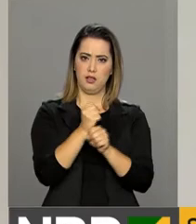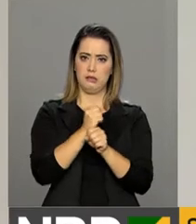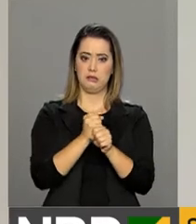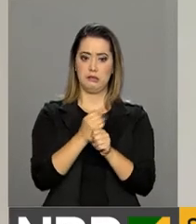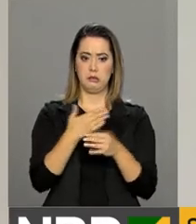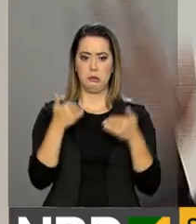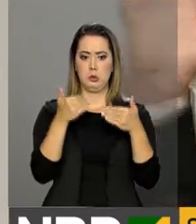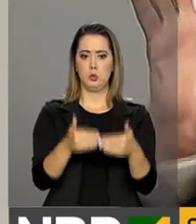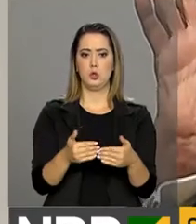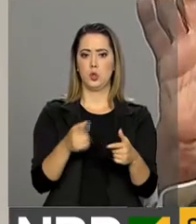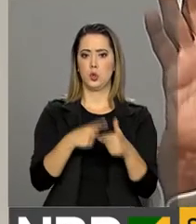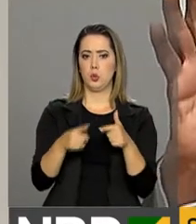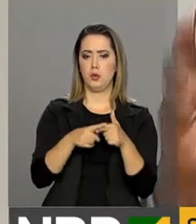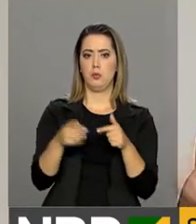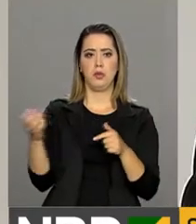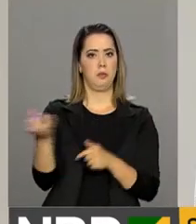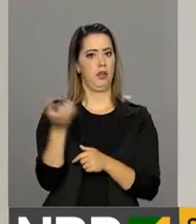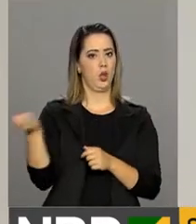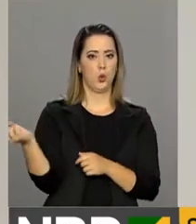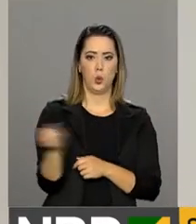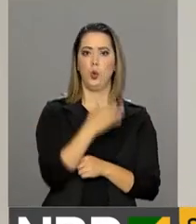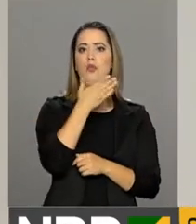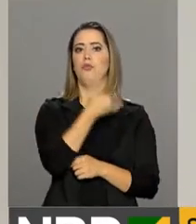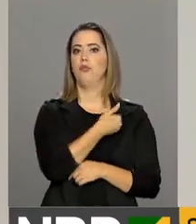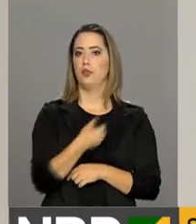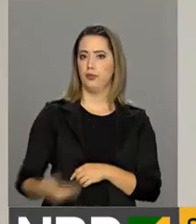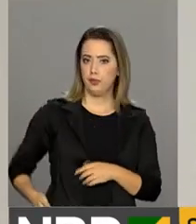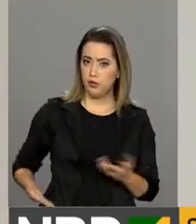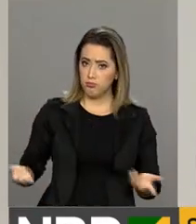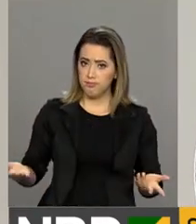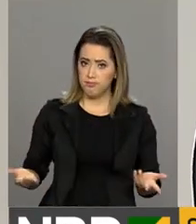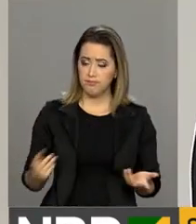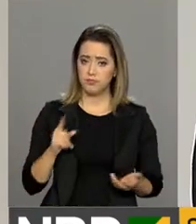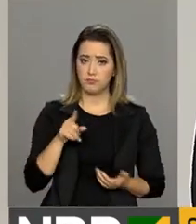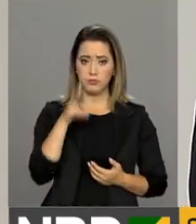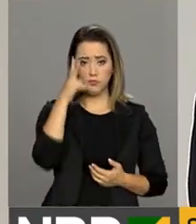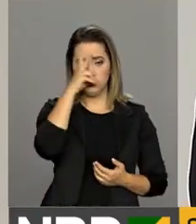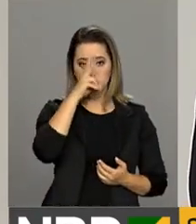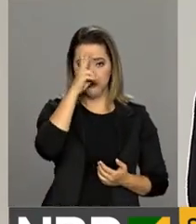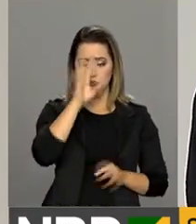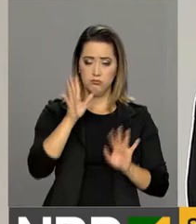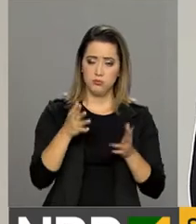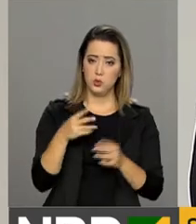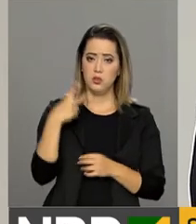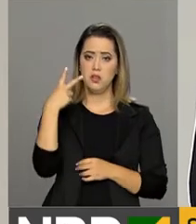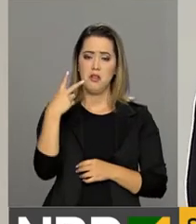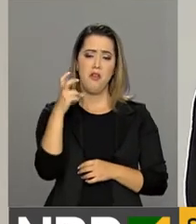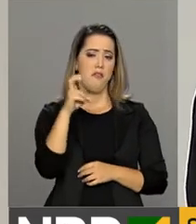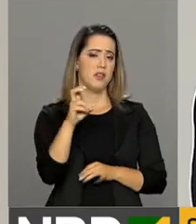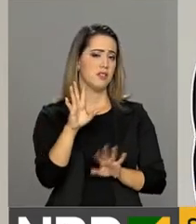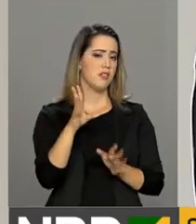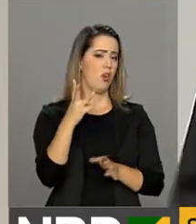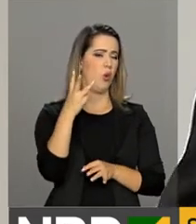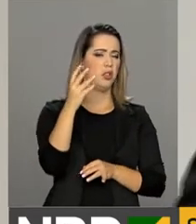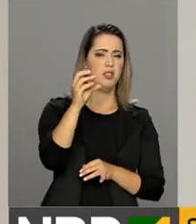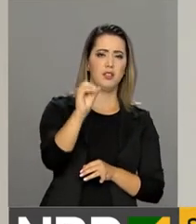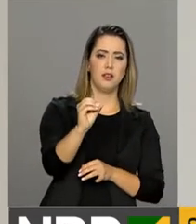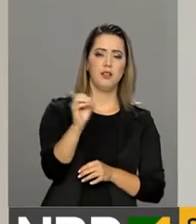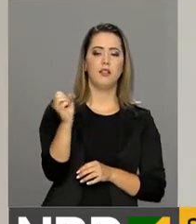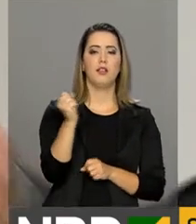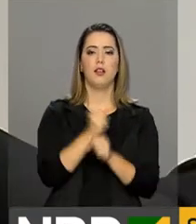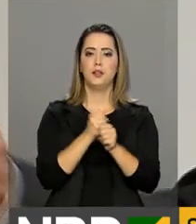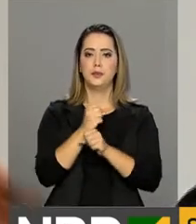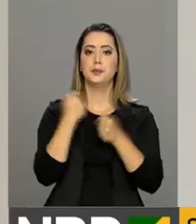crise e que é lá um novo estado e esse histórico de 25 a cada 25 30 anos é preciso um novo